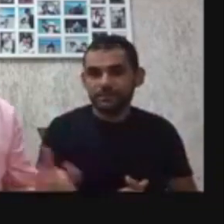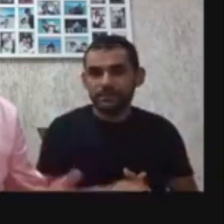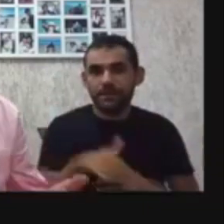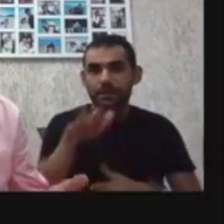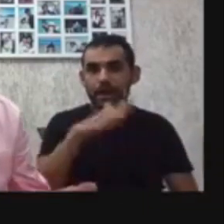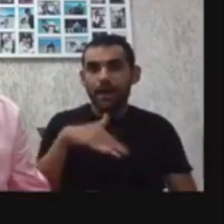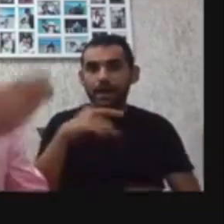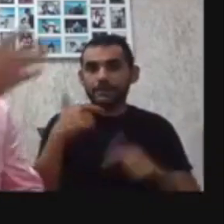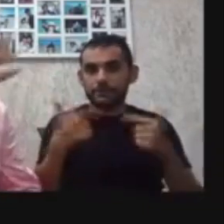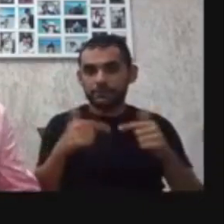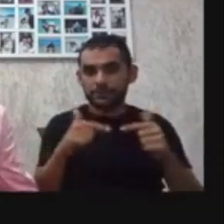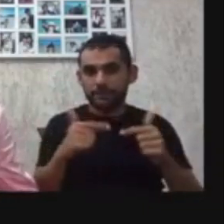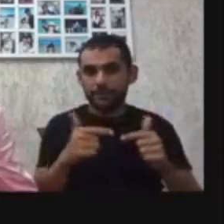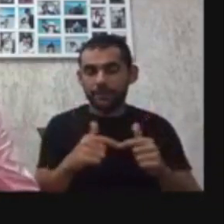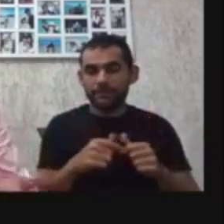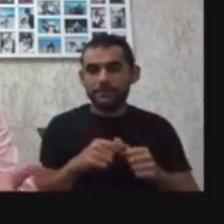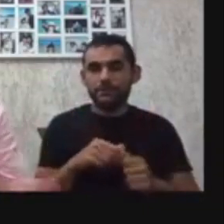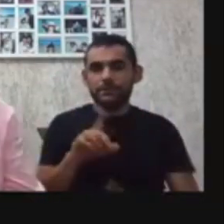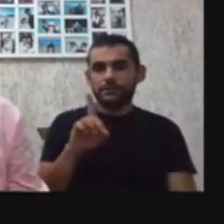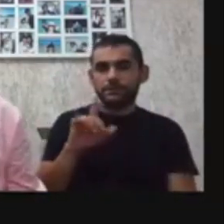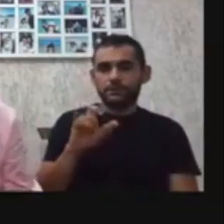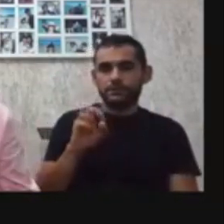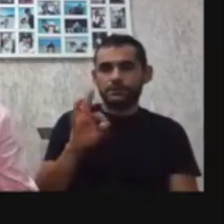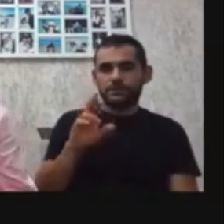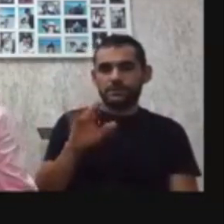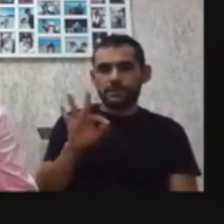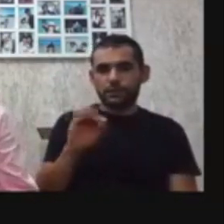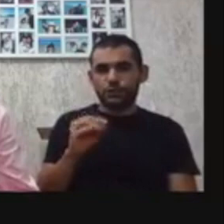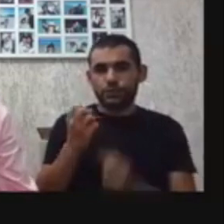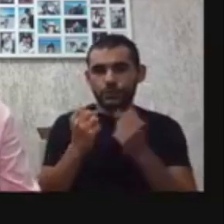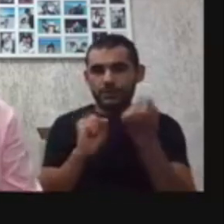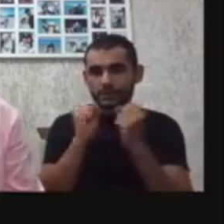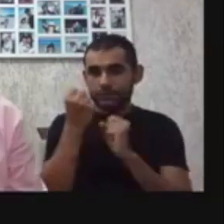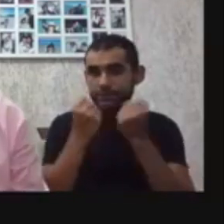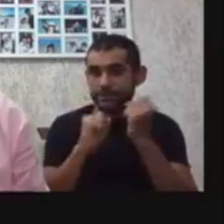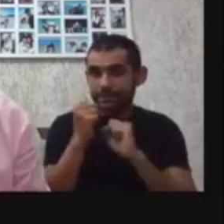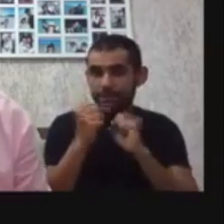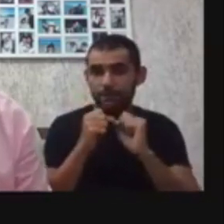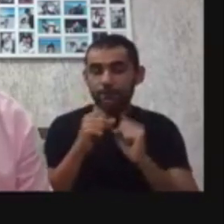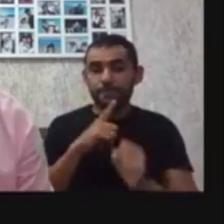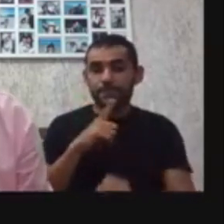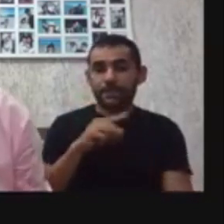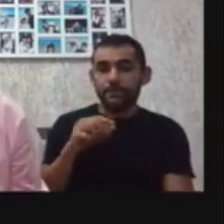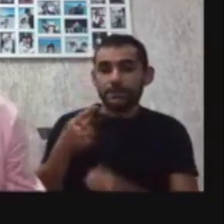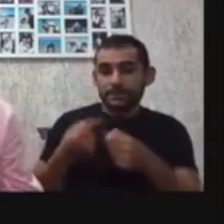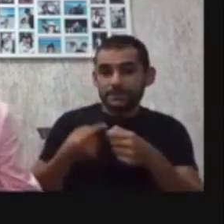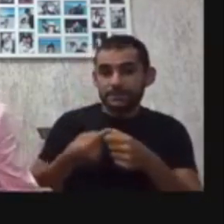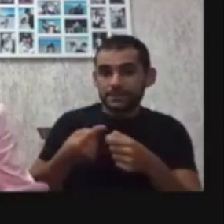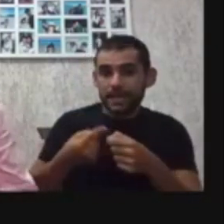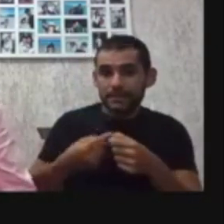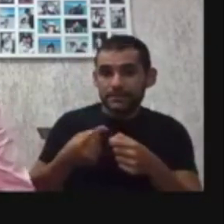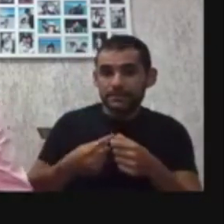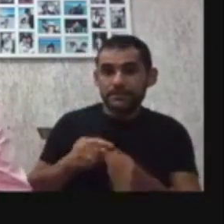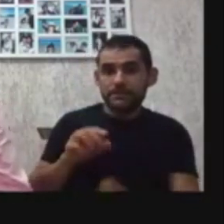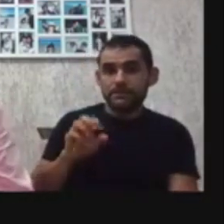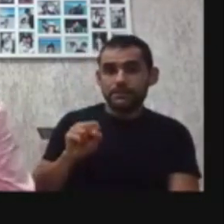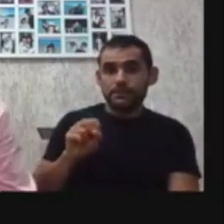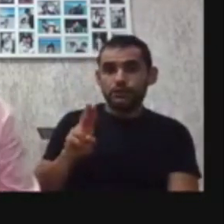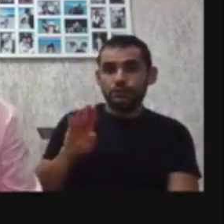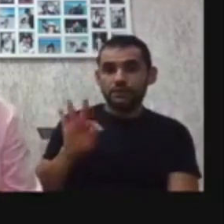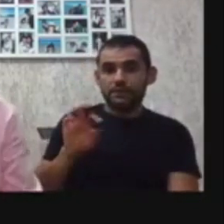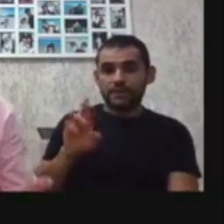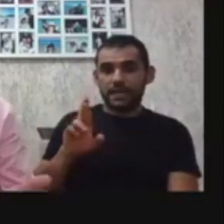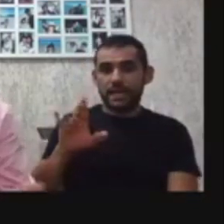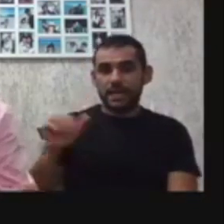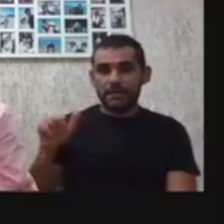Área do emprego mesmo, nosso distrito industrial, fomentar o nosso turismo. Nós temos uma cidade subterrânea que ninguém conhece. Quanta coisa